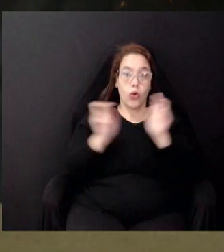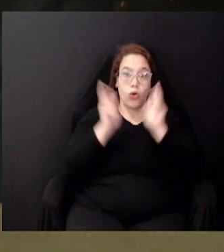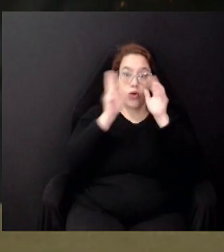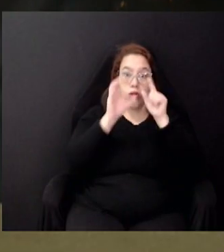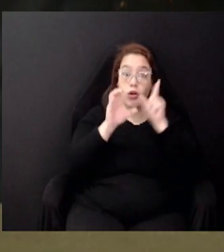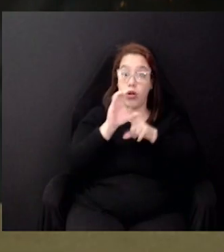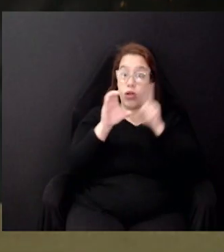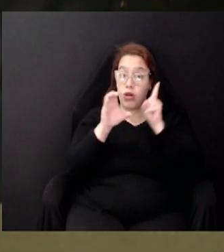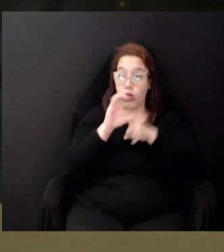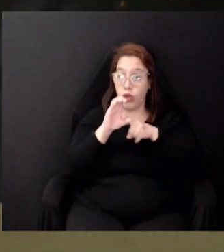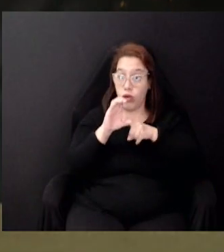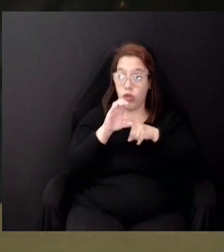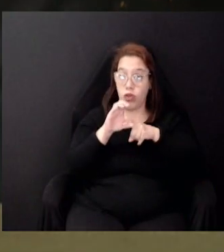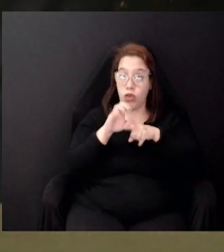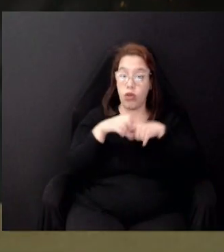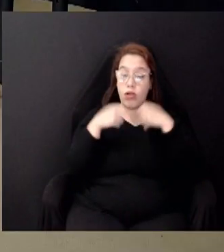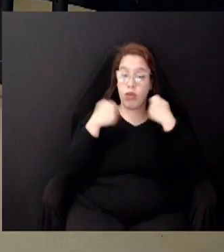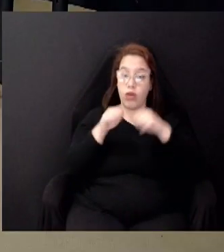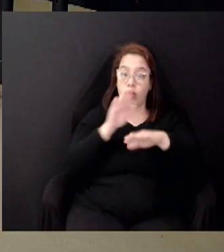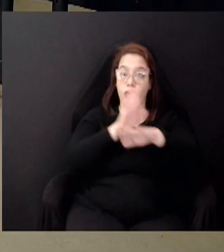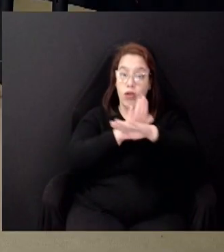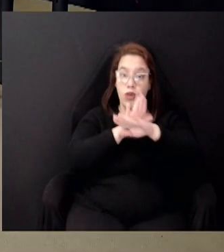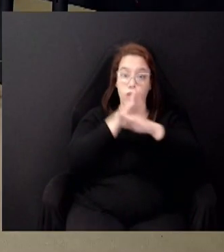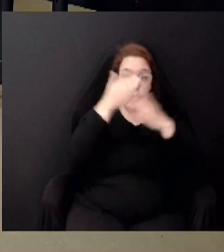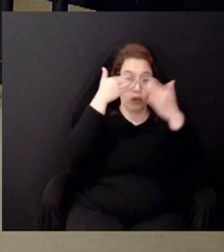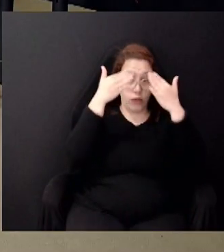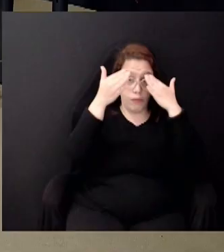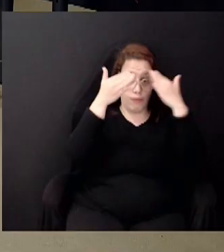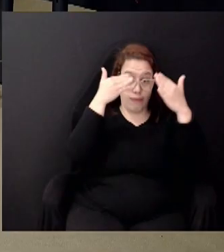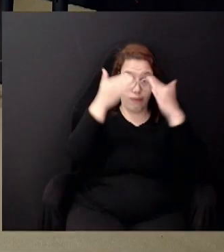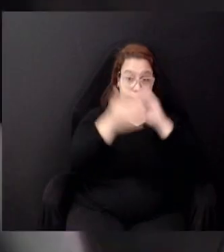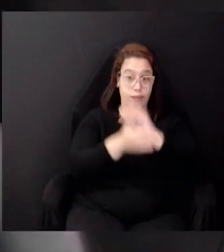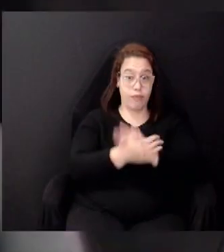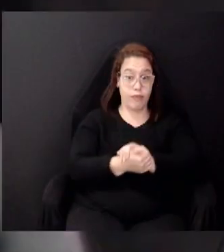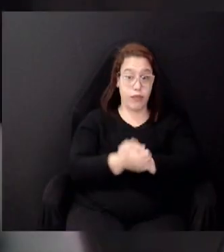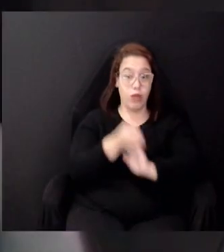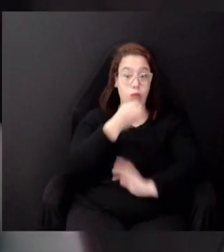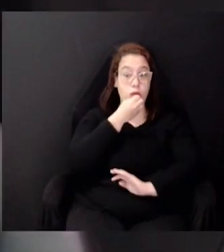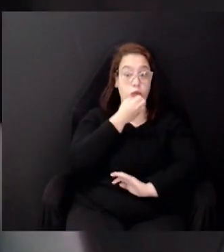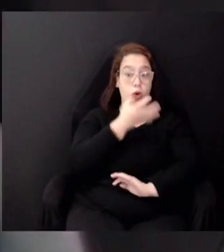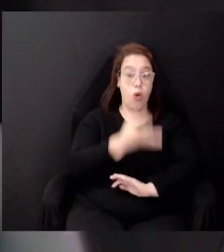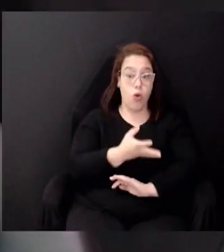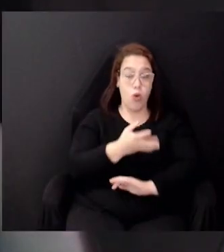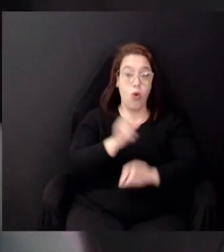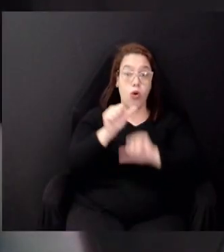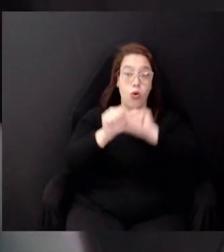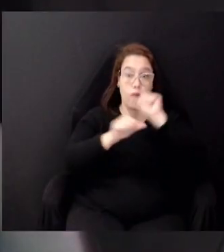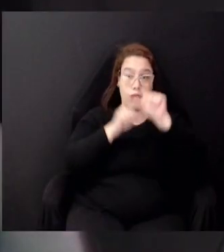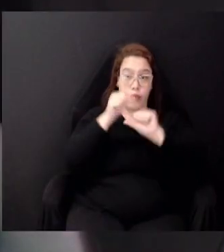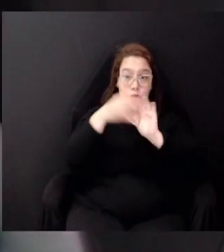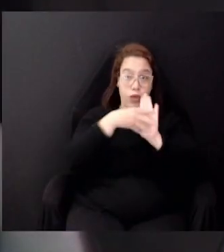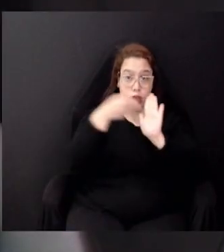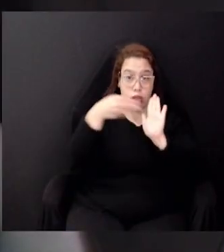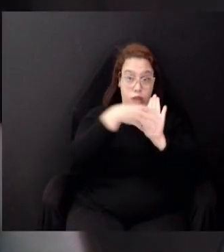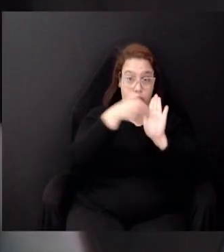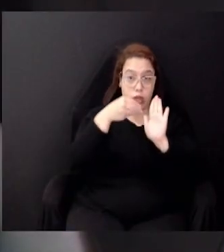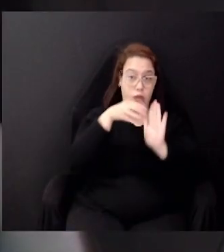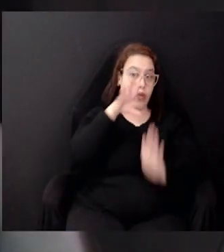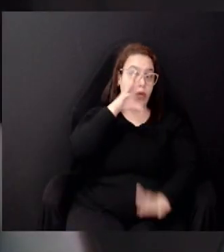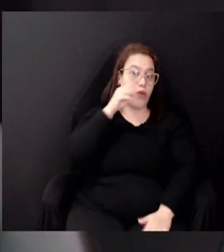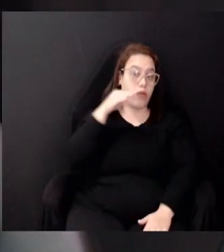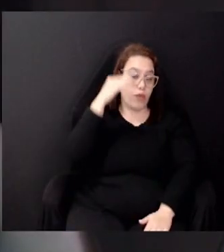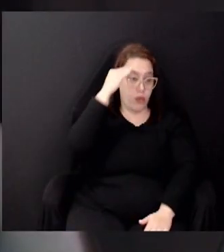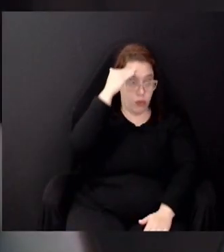exige ajuda psicológica? Bom, a gente tem uma mudança no padrão do sono do adolescente. Total. Né? Mas quando